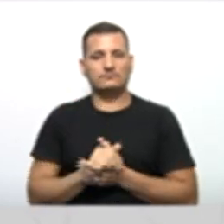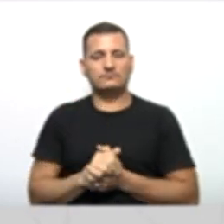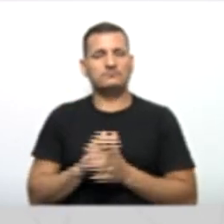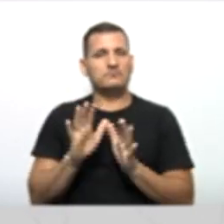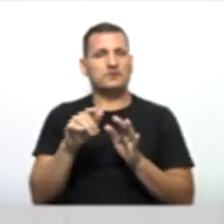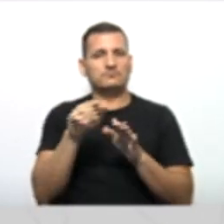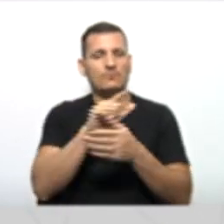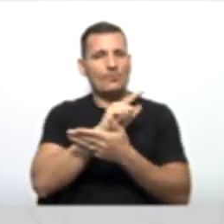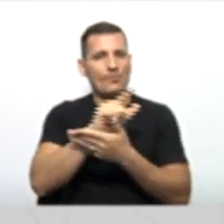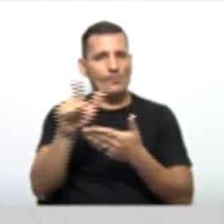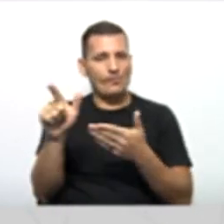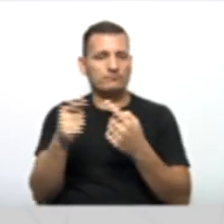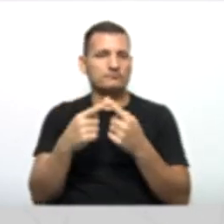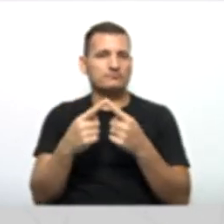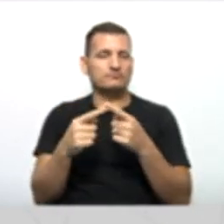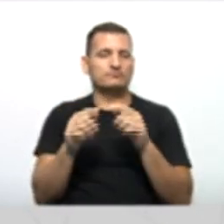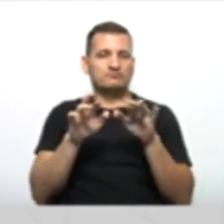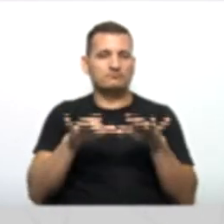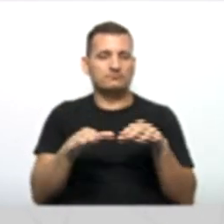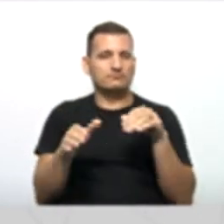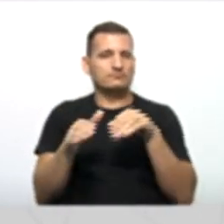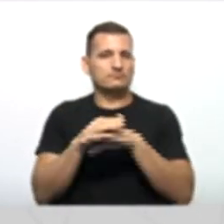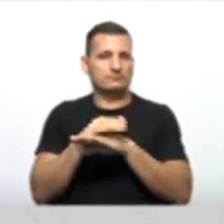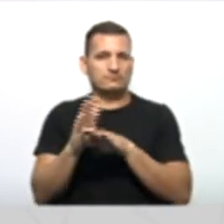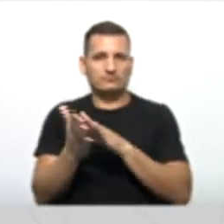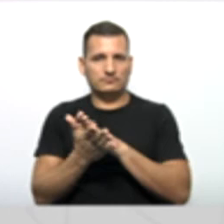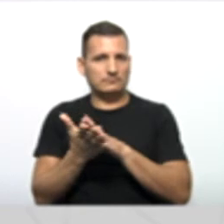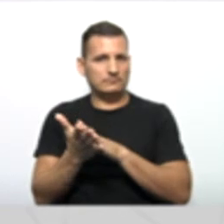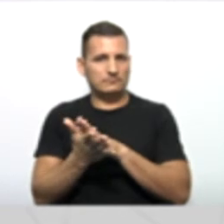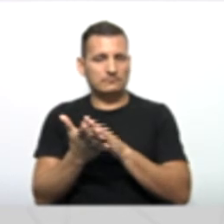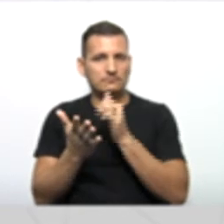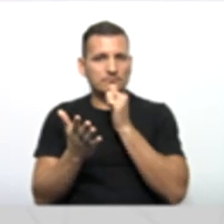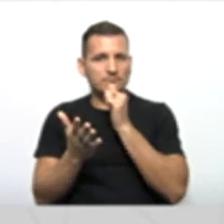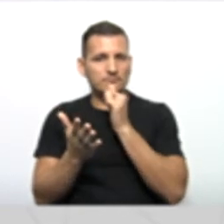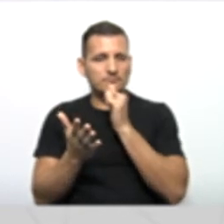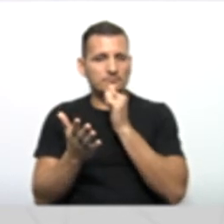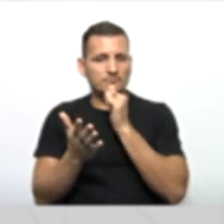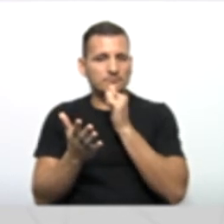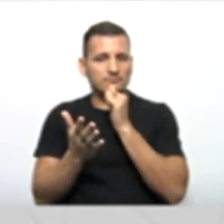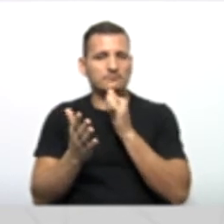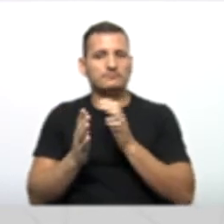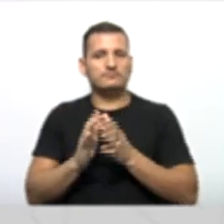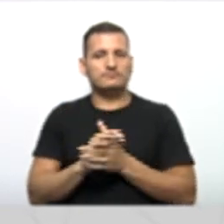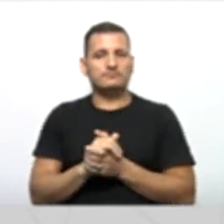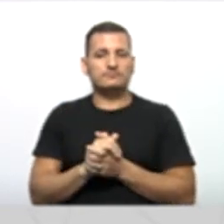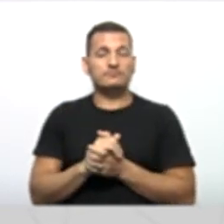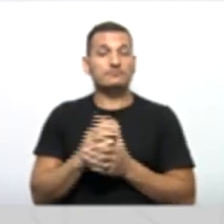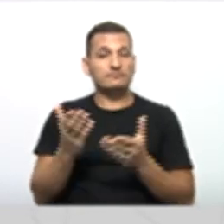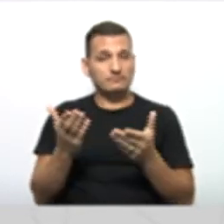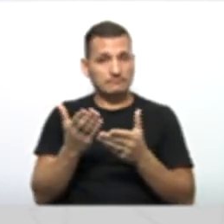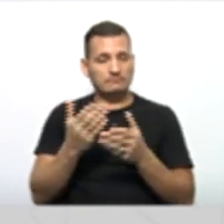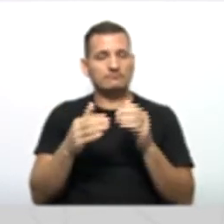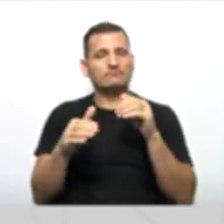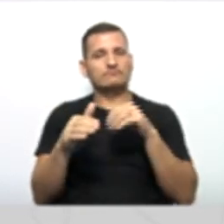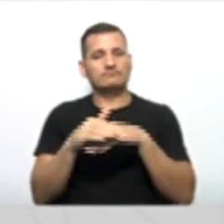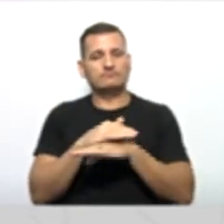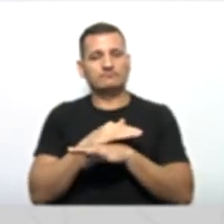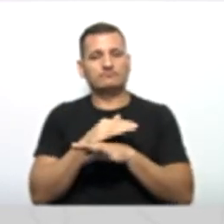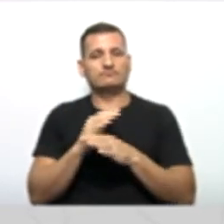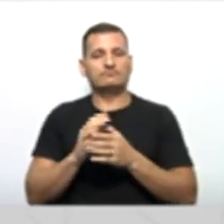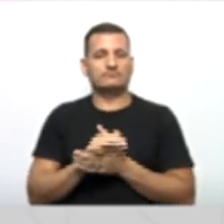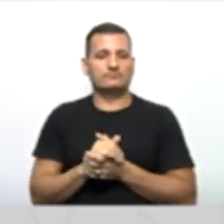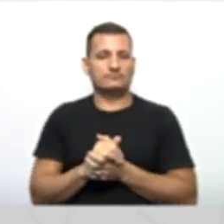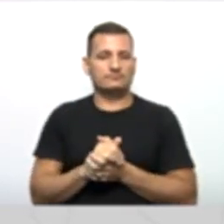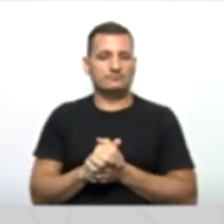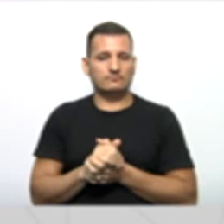nenhum tudo porque eu não seria dado nenhum nela há nenhum registro agora eu vou adicionar um registro a minha